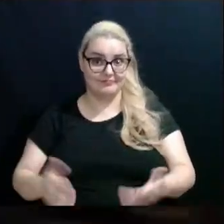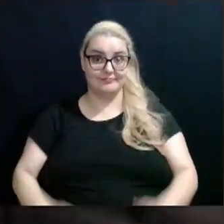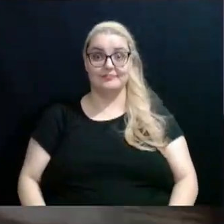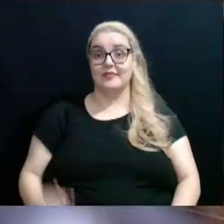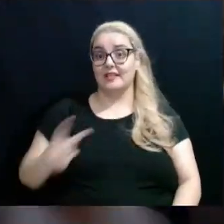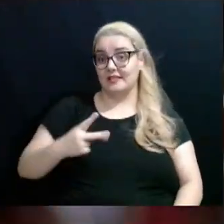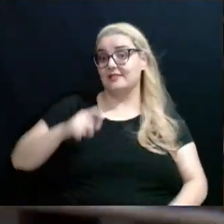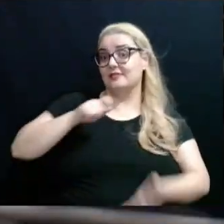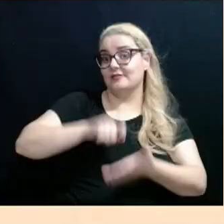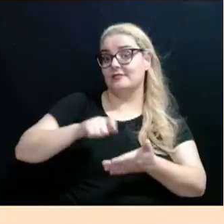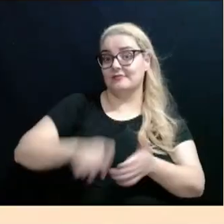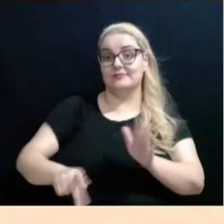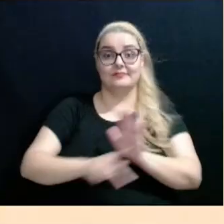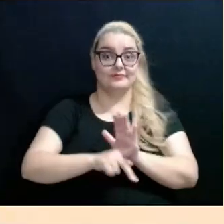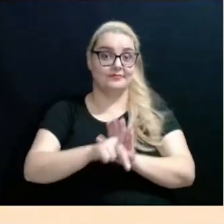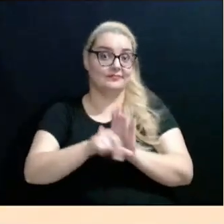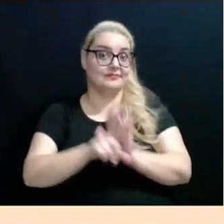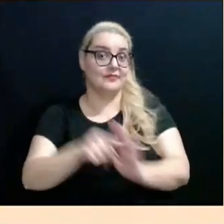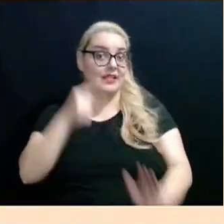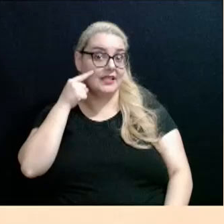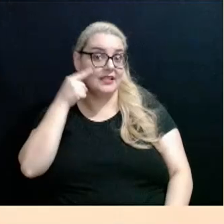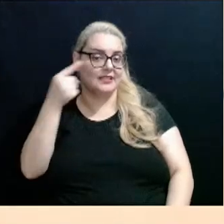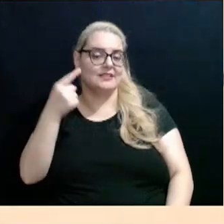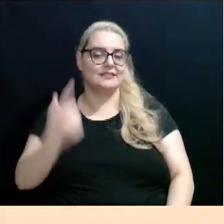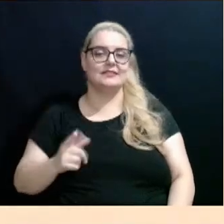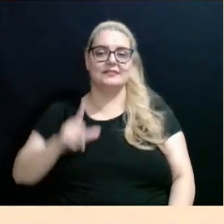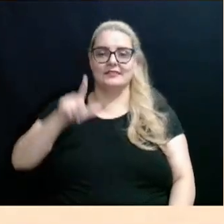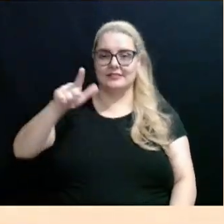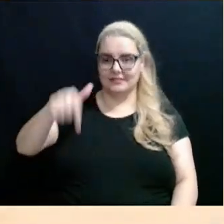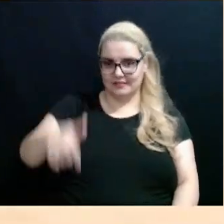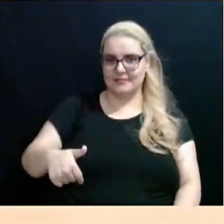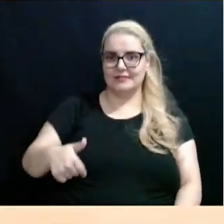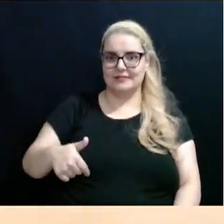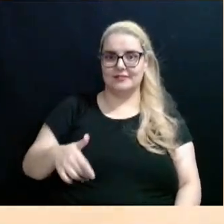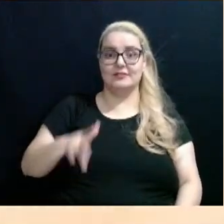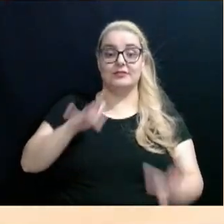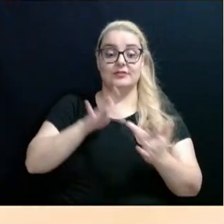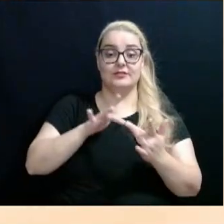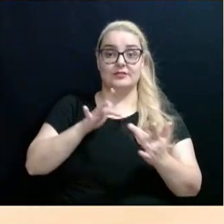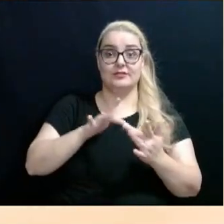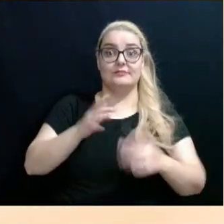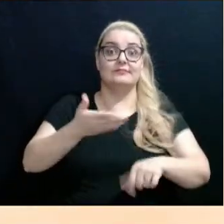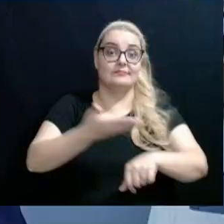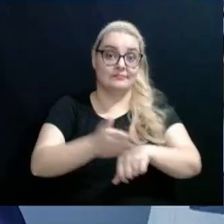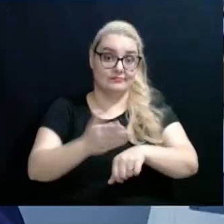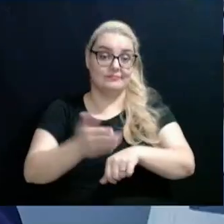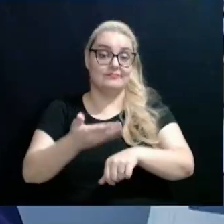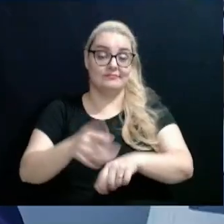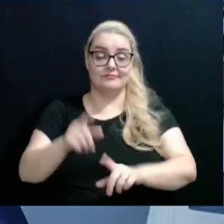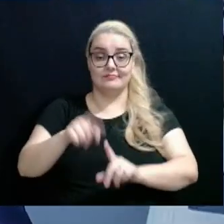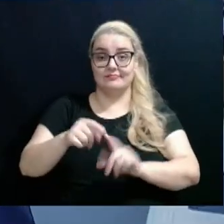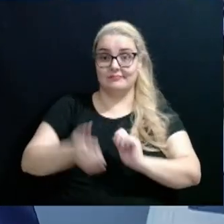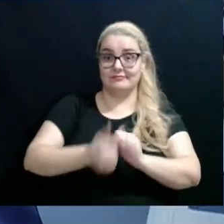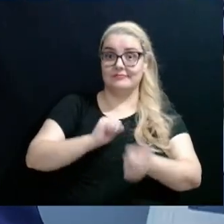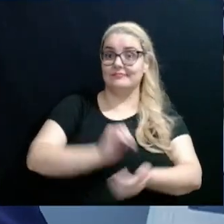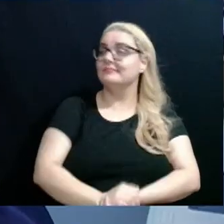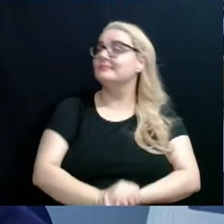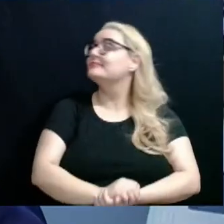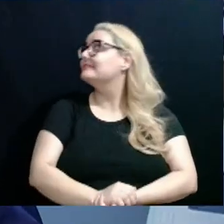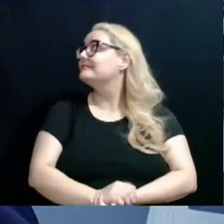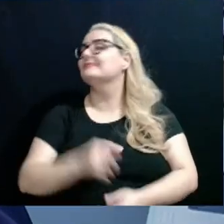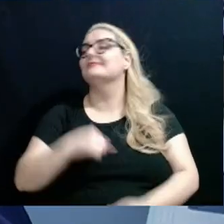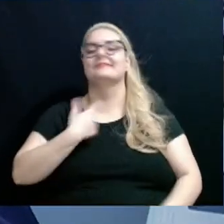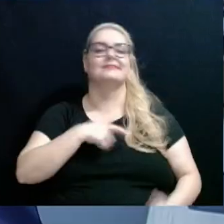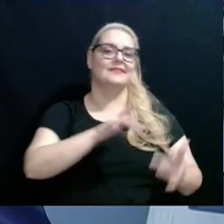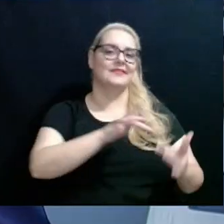projeto de lei, a ideia surgiu a partir do contato com os praticantes da modalidade. A gente tem um contato com